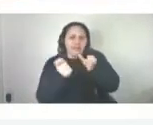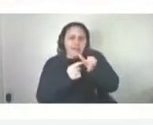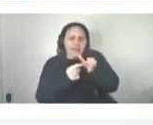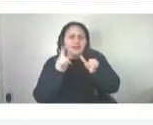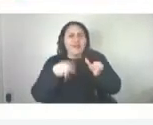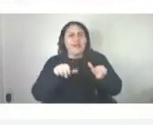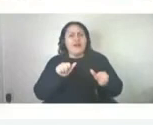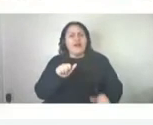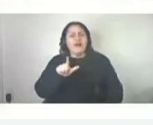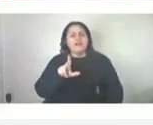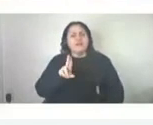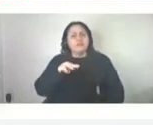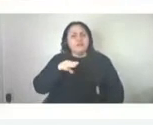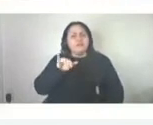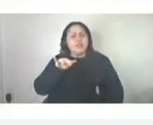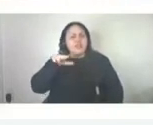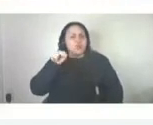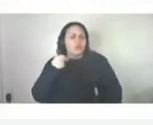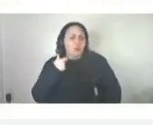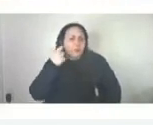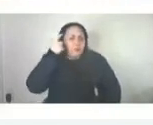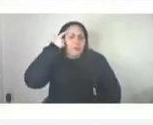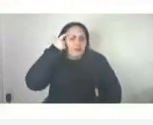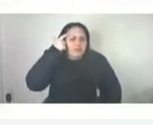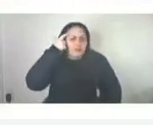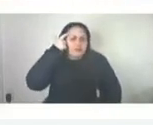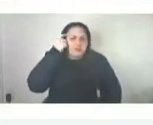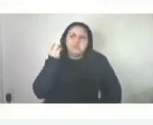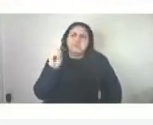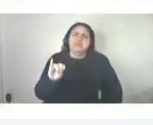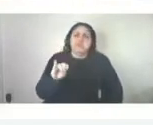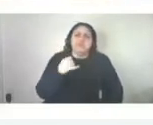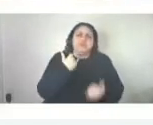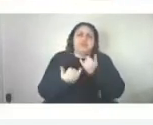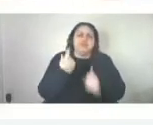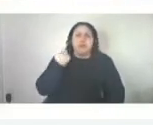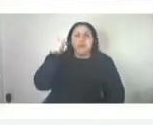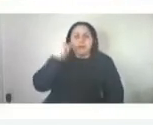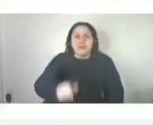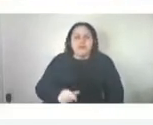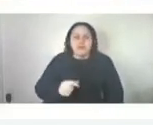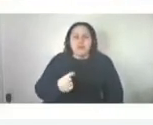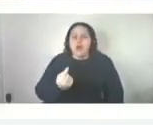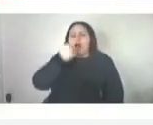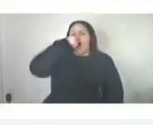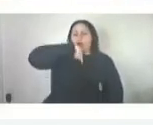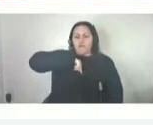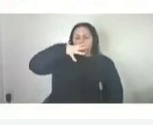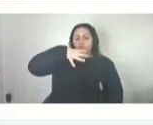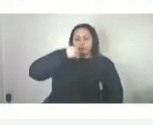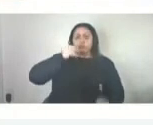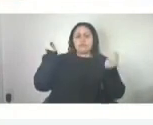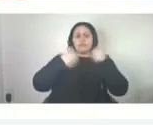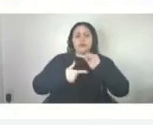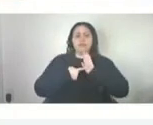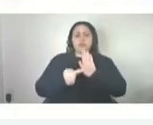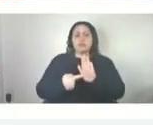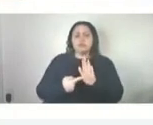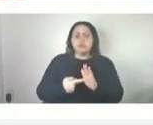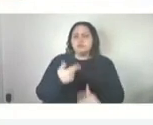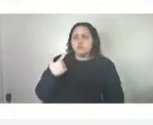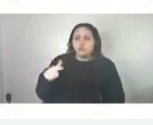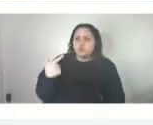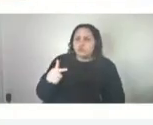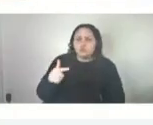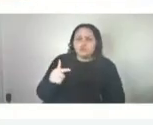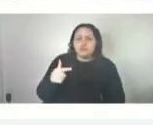que compõe as latas, se alguém aspirasse ou engolisse, ia aparecer num raio-x, e não aparece. E nenhum radiologista super experiente que me ajudou a fazer